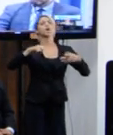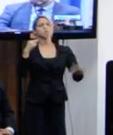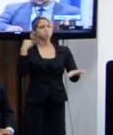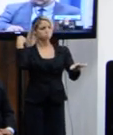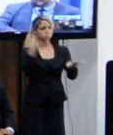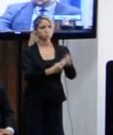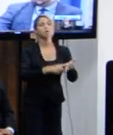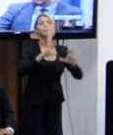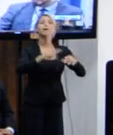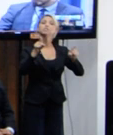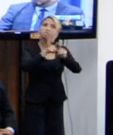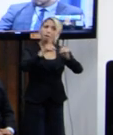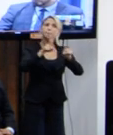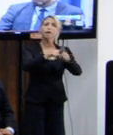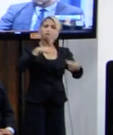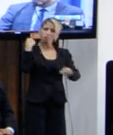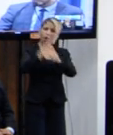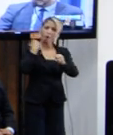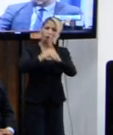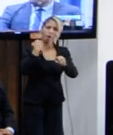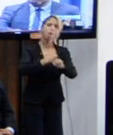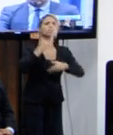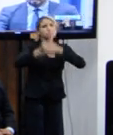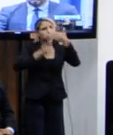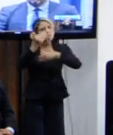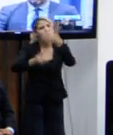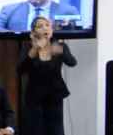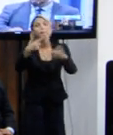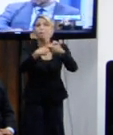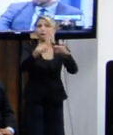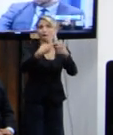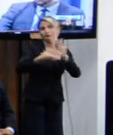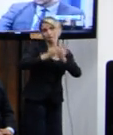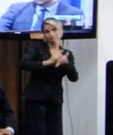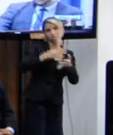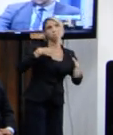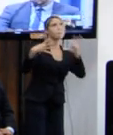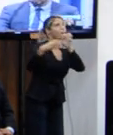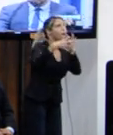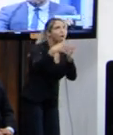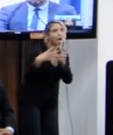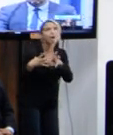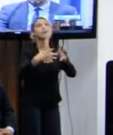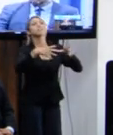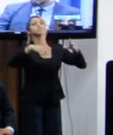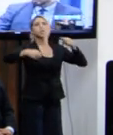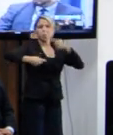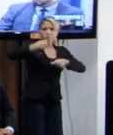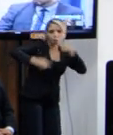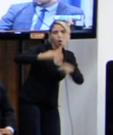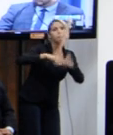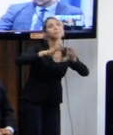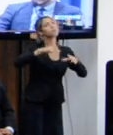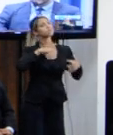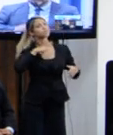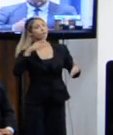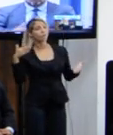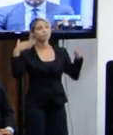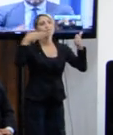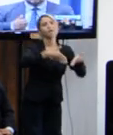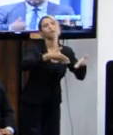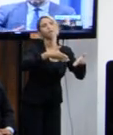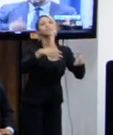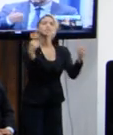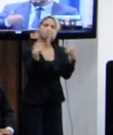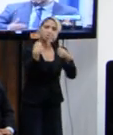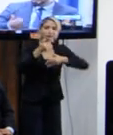construção dessa independência da casa. A gente briga, a gente perturba, a gente discute, mas com esse objetivo, de que a